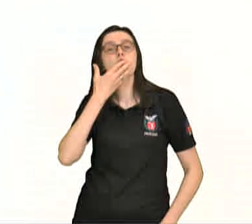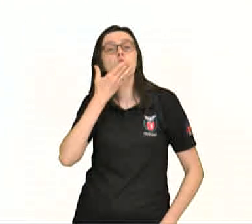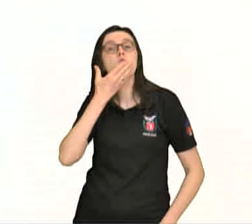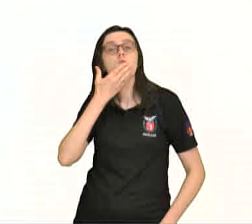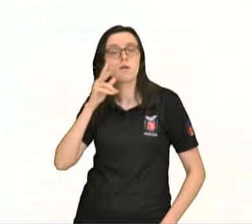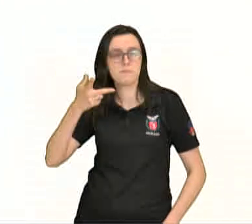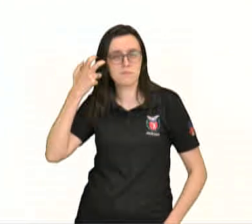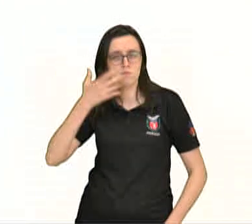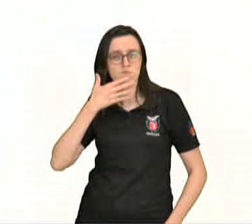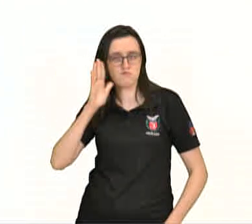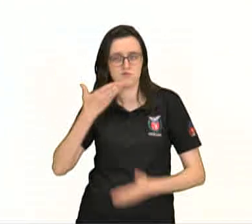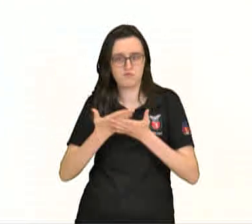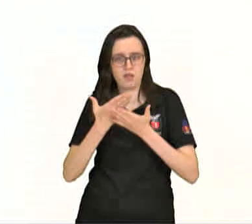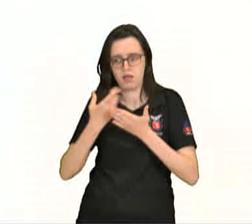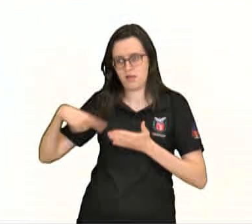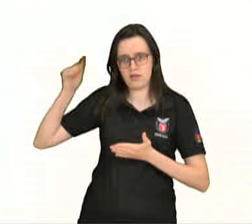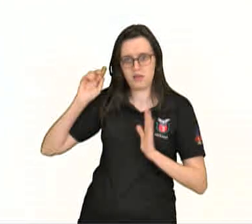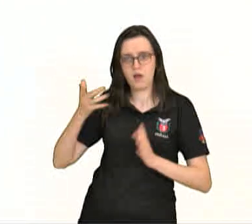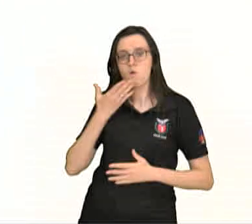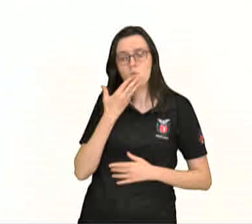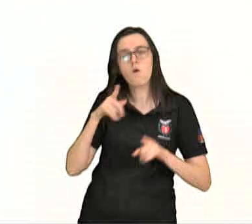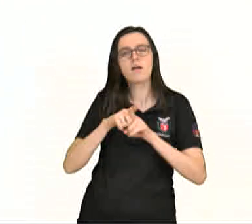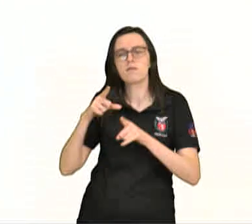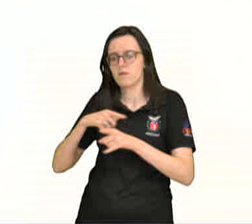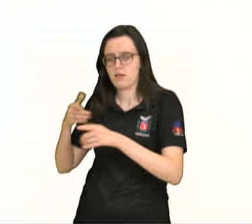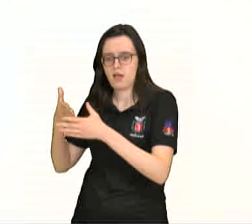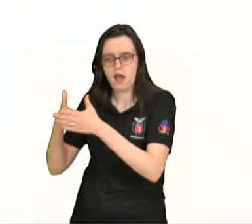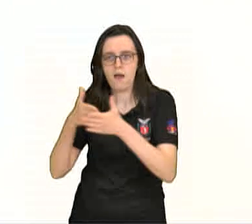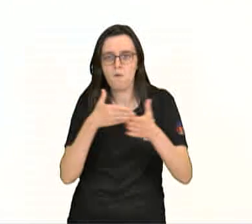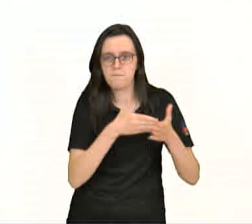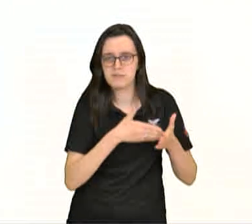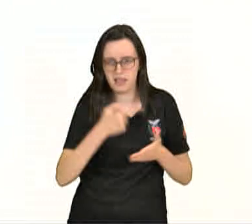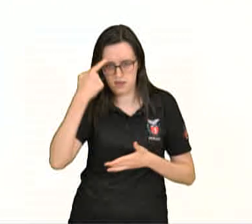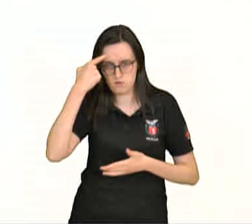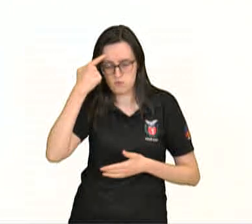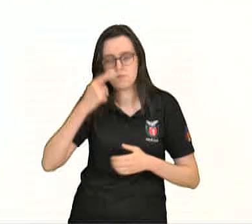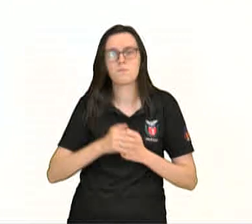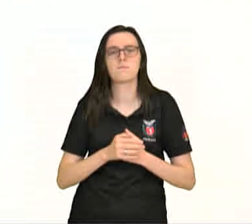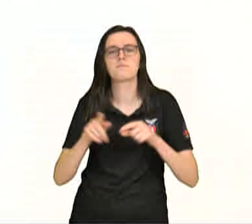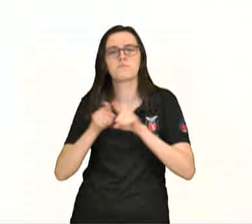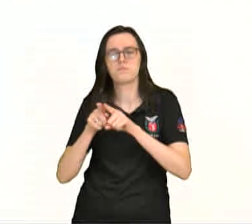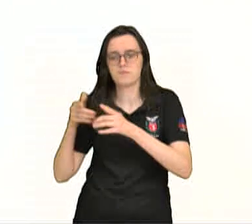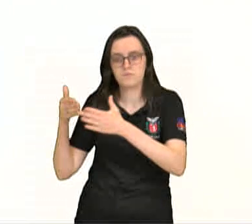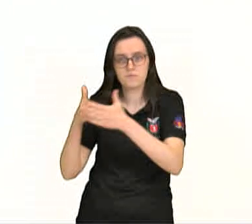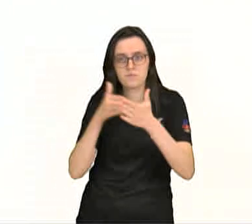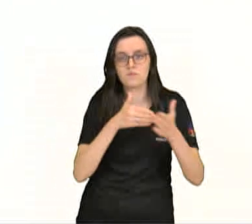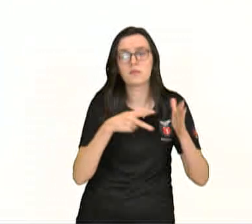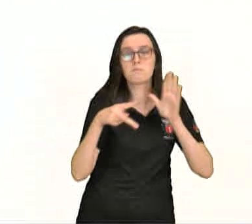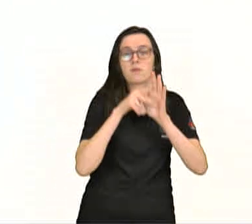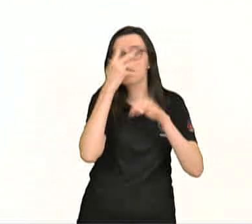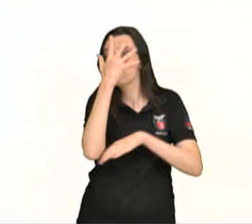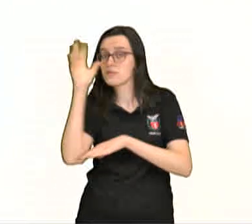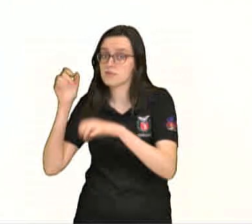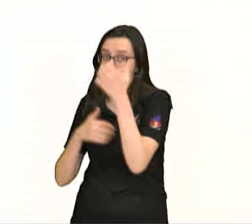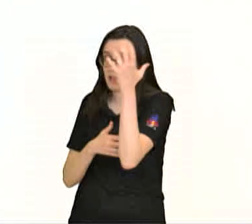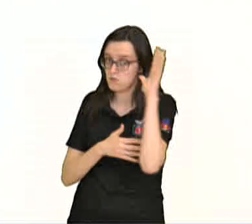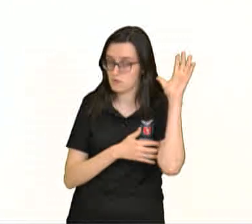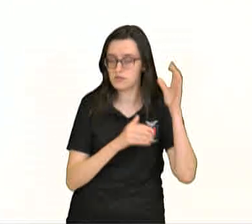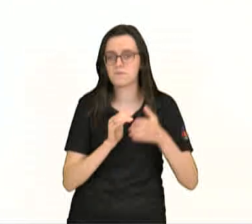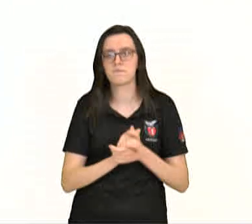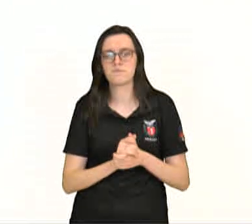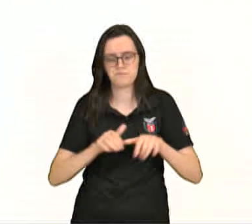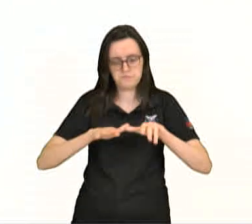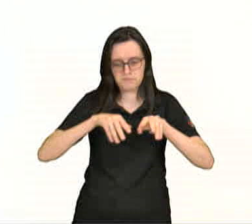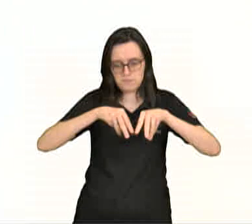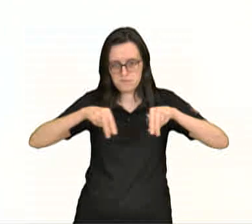nós vimos na aula anterior, os obstáculos artificiais, os obstáculos naturais,